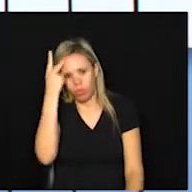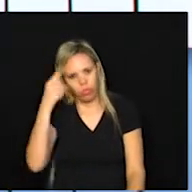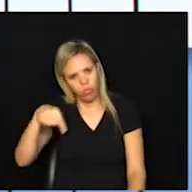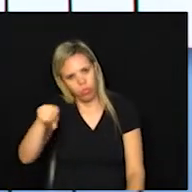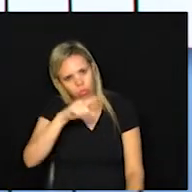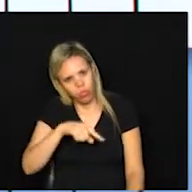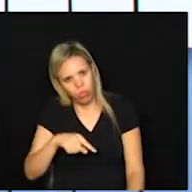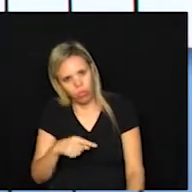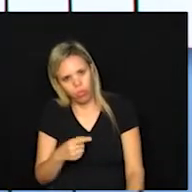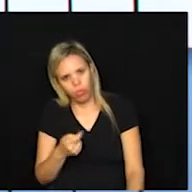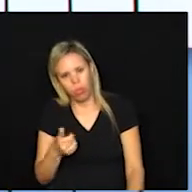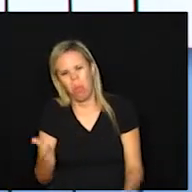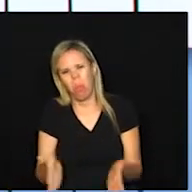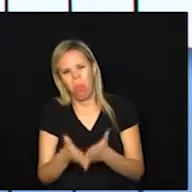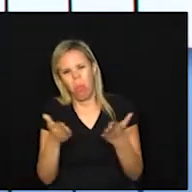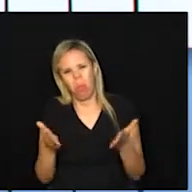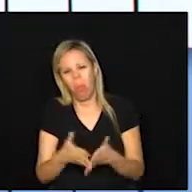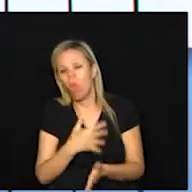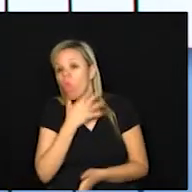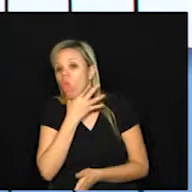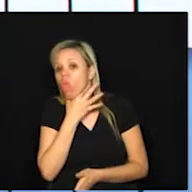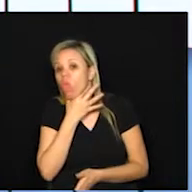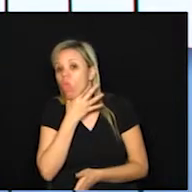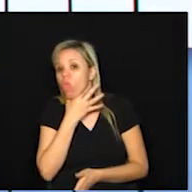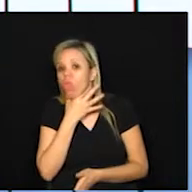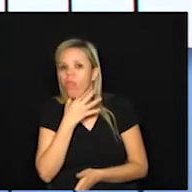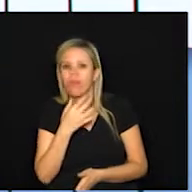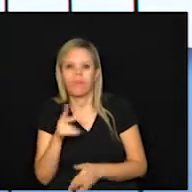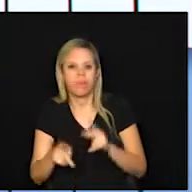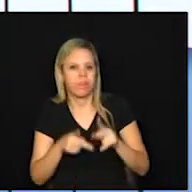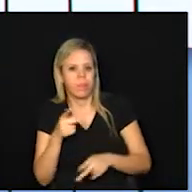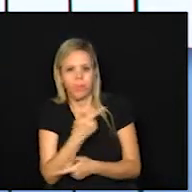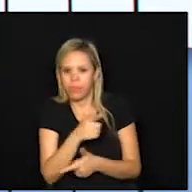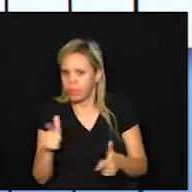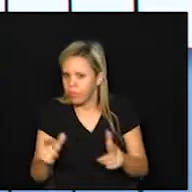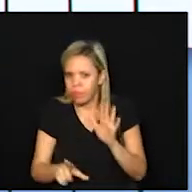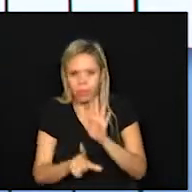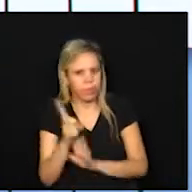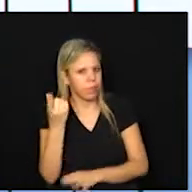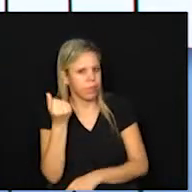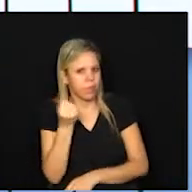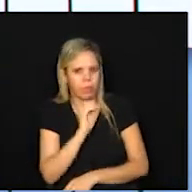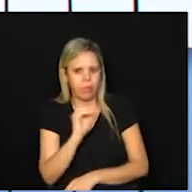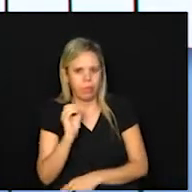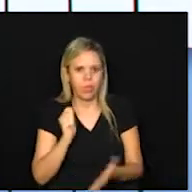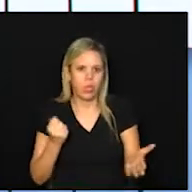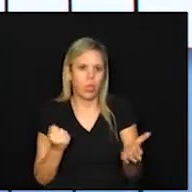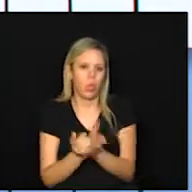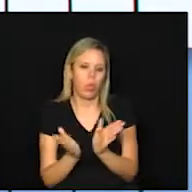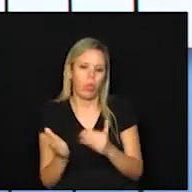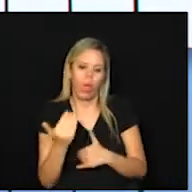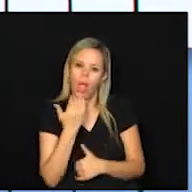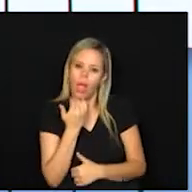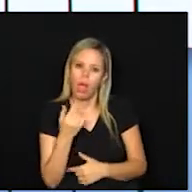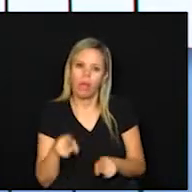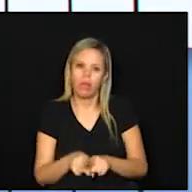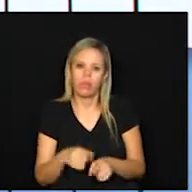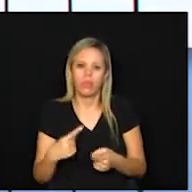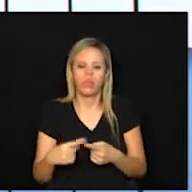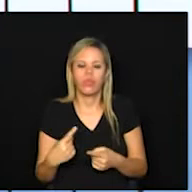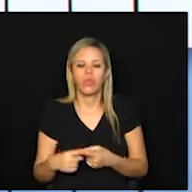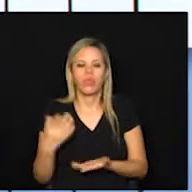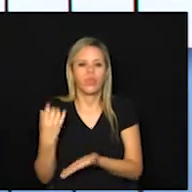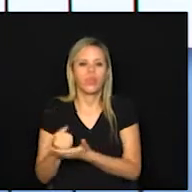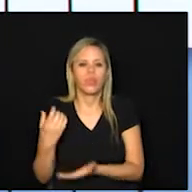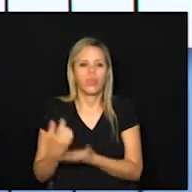pessoas em extrema pobreza, ou seja, essas pessoas que não têm dinheiro para comprar uma cesta básica porque